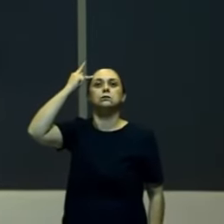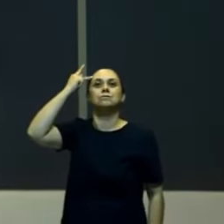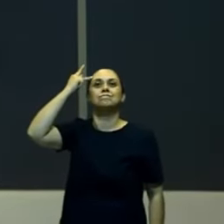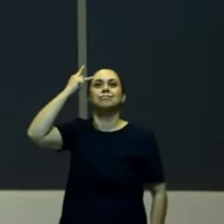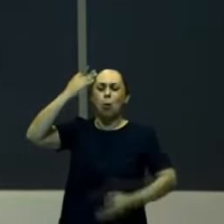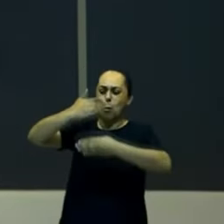caiu.